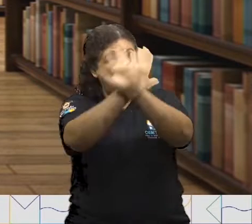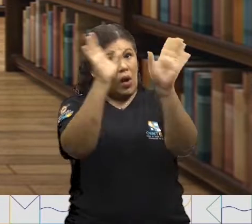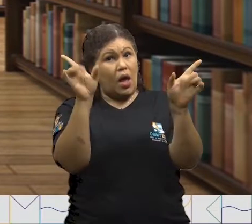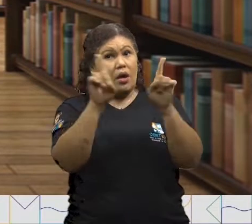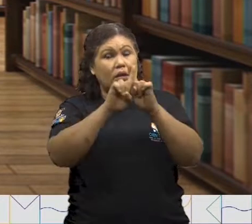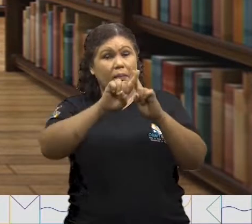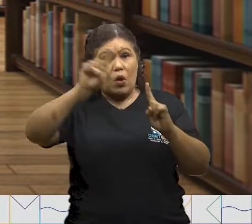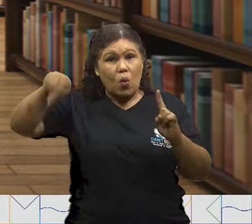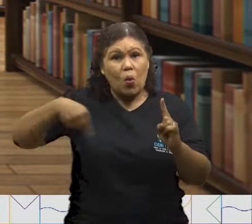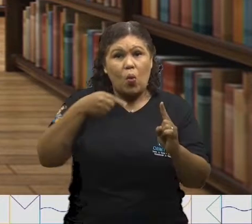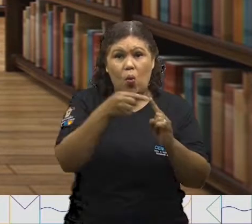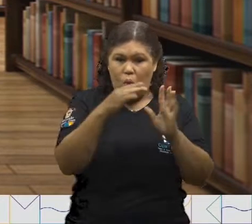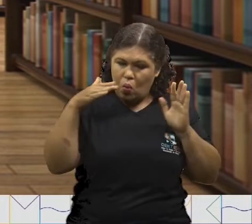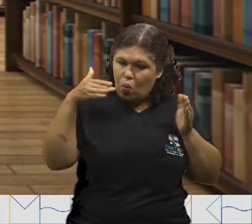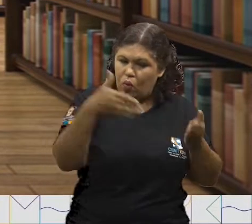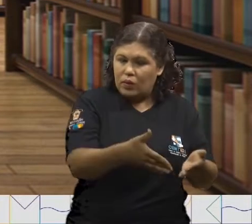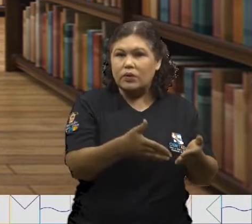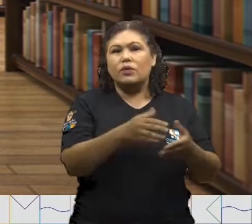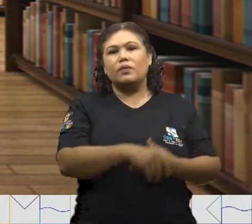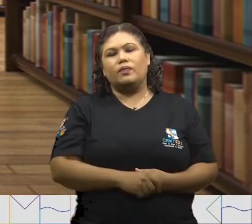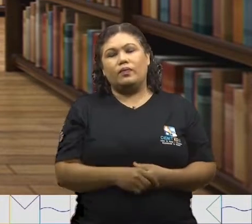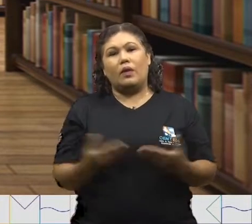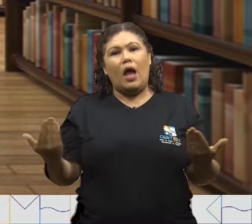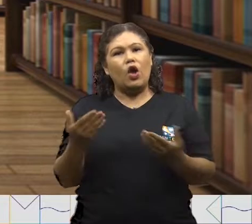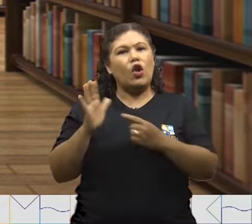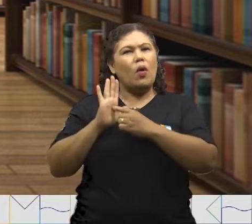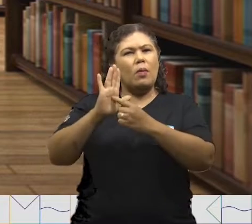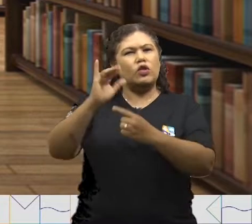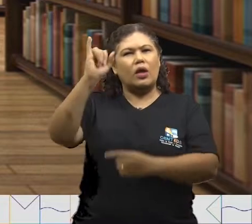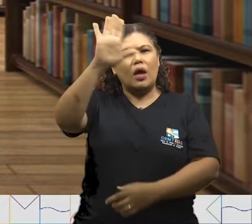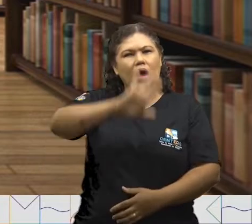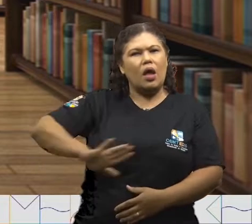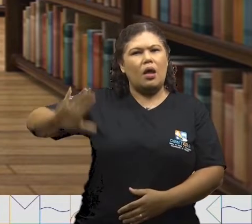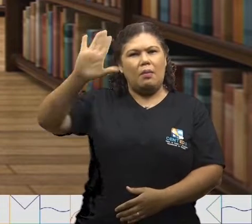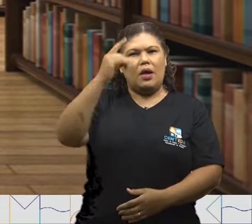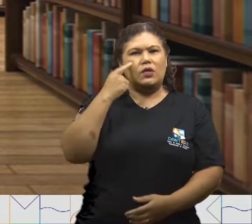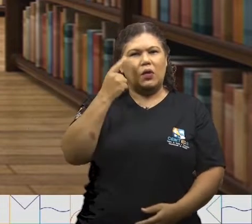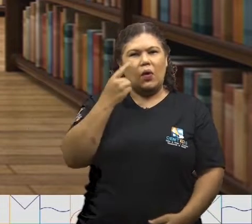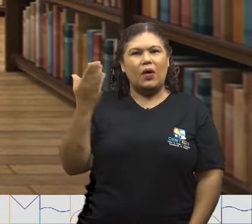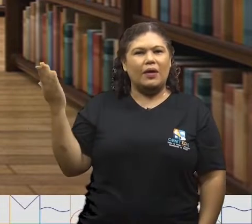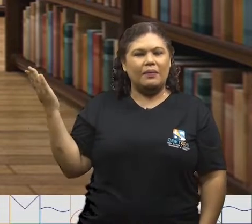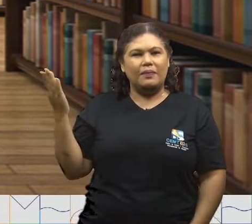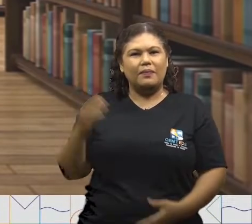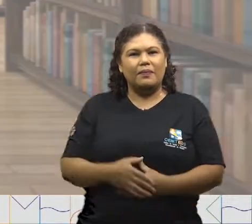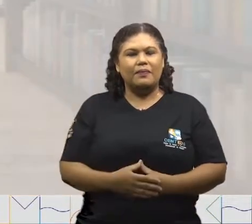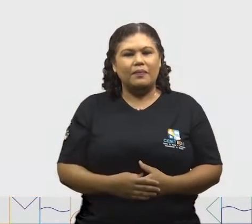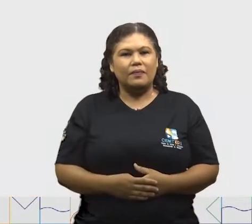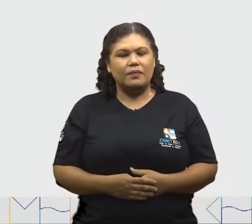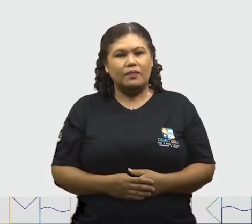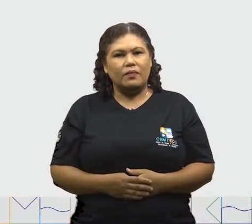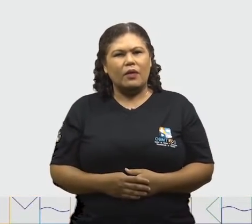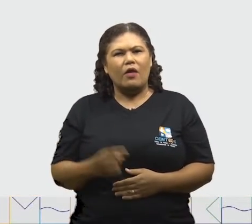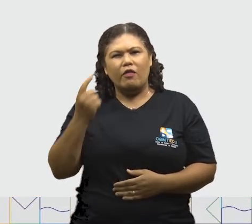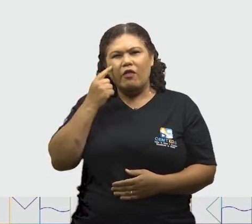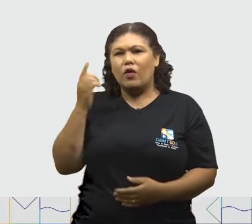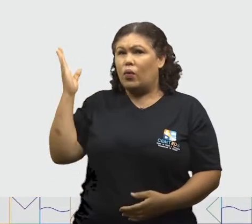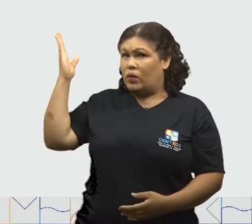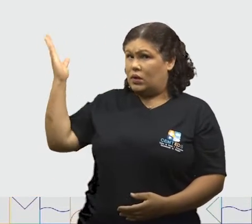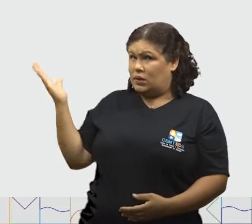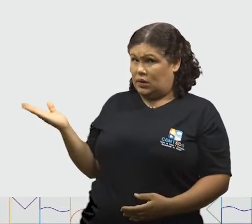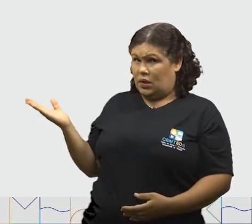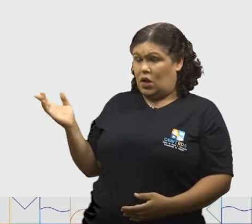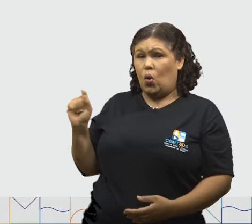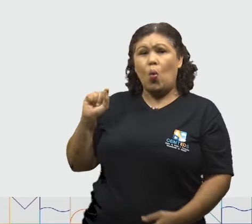objetiva. Por exemplo, nós vamos ver o diagrama que está aparecendo aí na sua telinha. Este